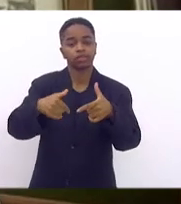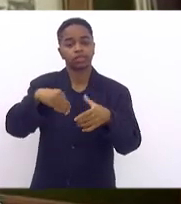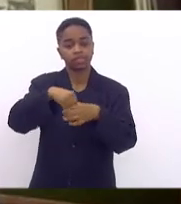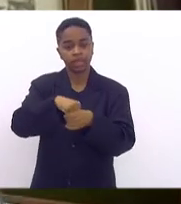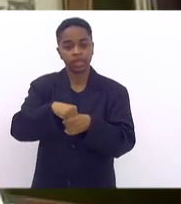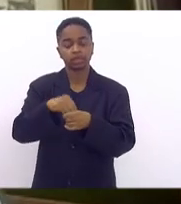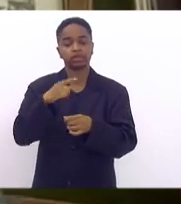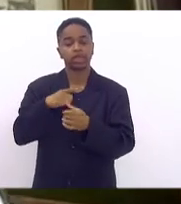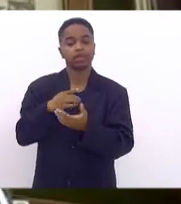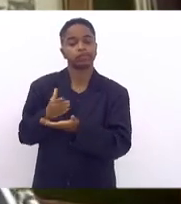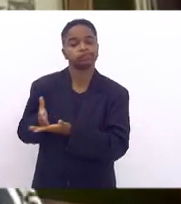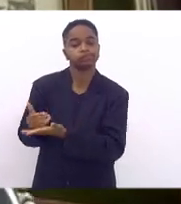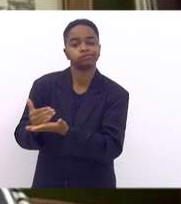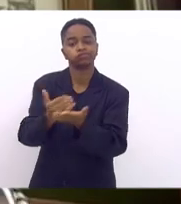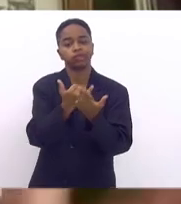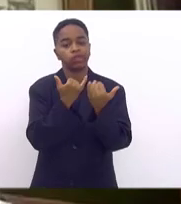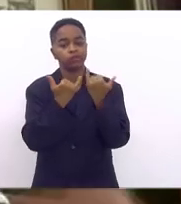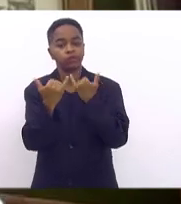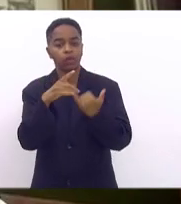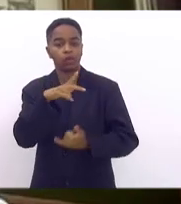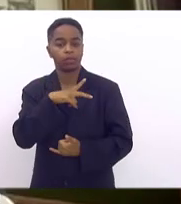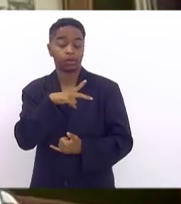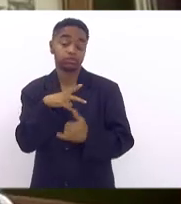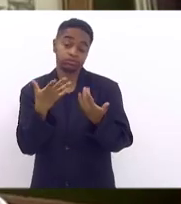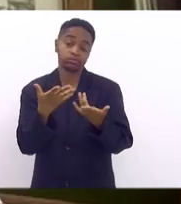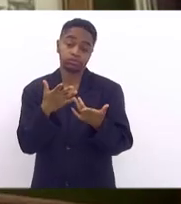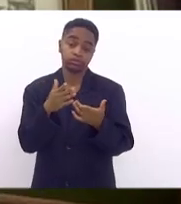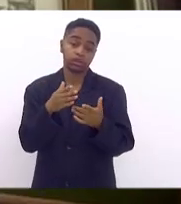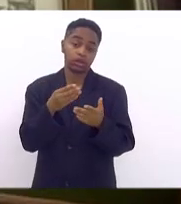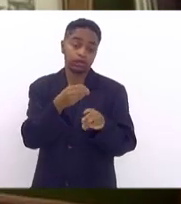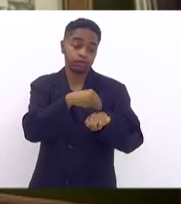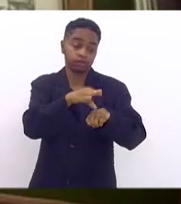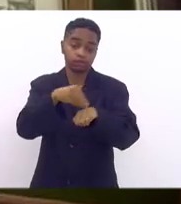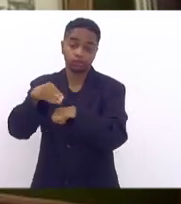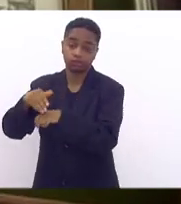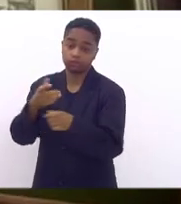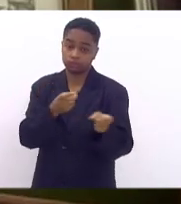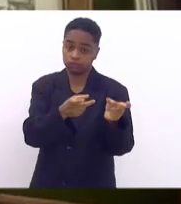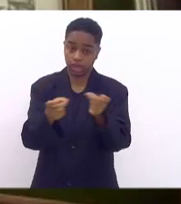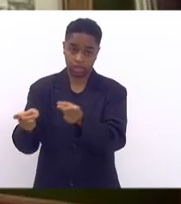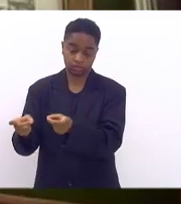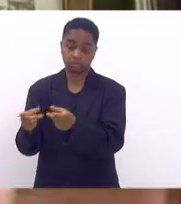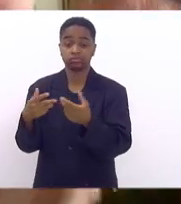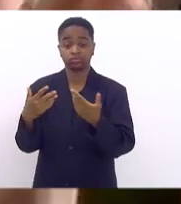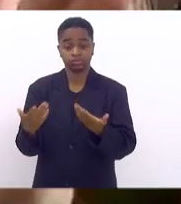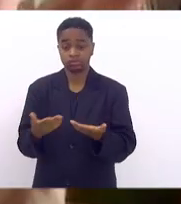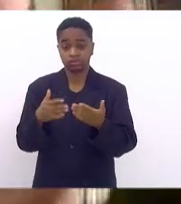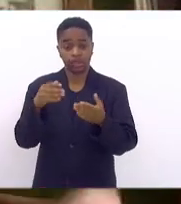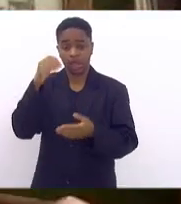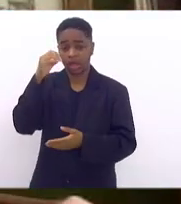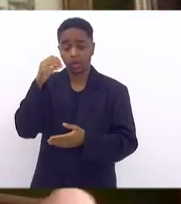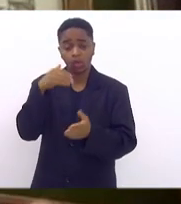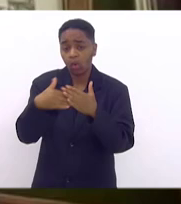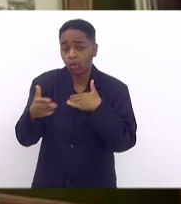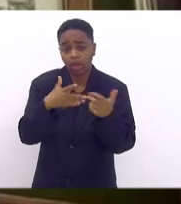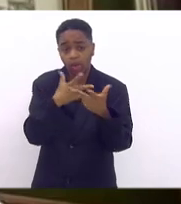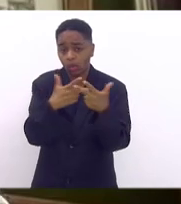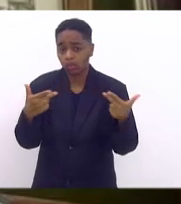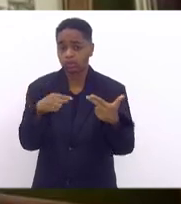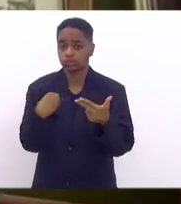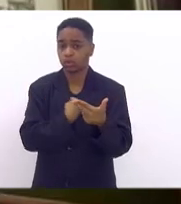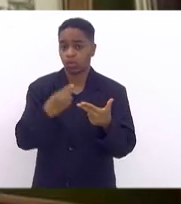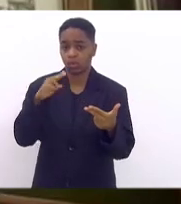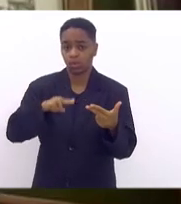recebem dados, e esses dados, eles são transformados, eles ganham dinheiro com os nossos dados de consumo, de absolutamente tudo. Eles